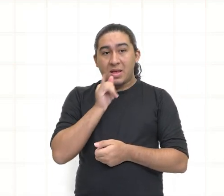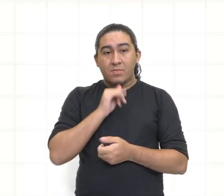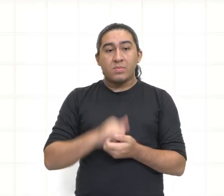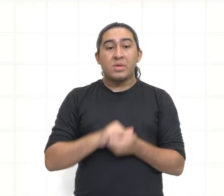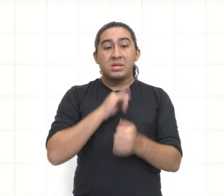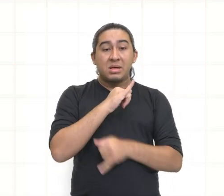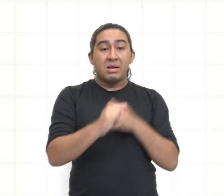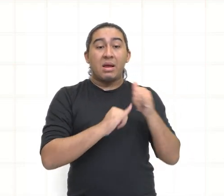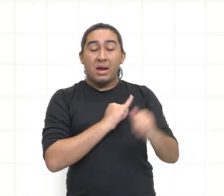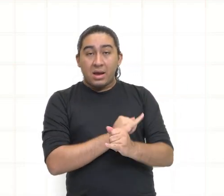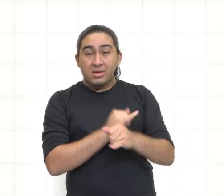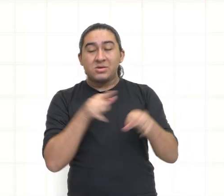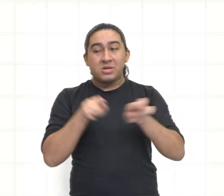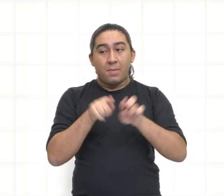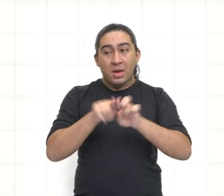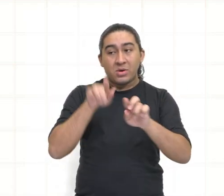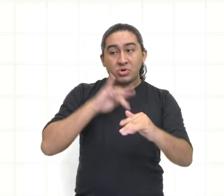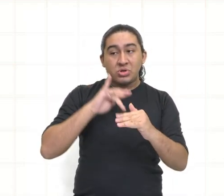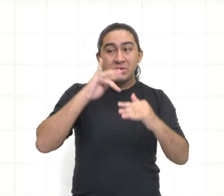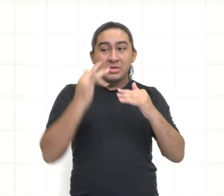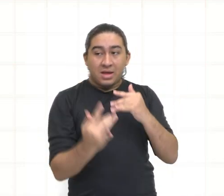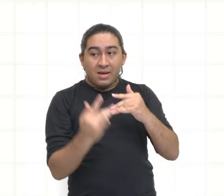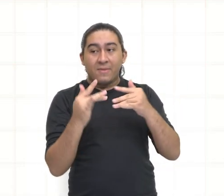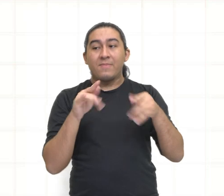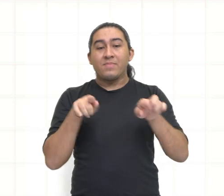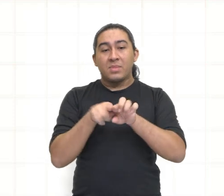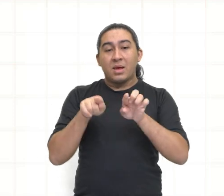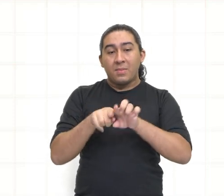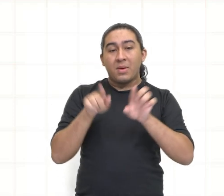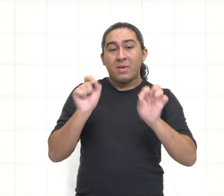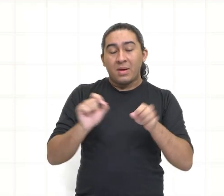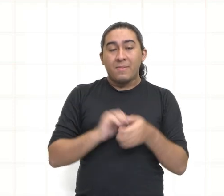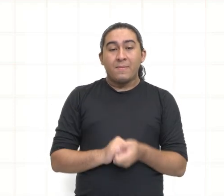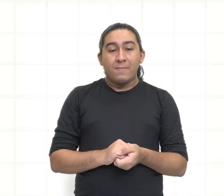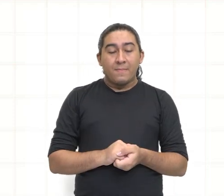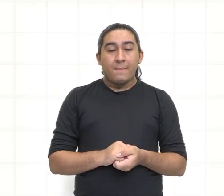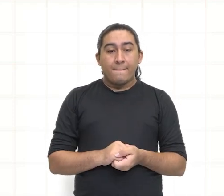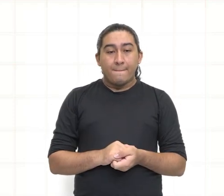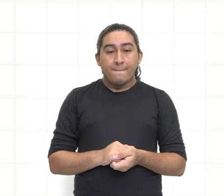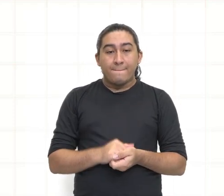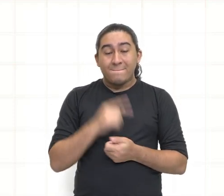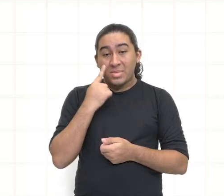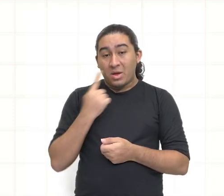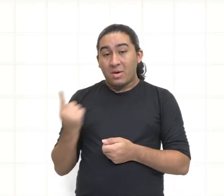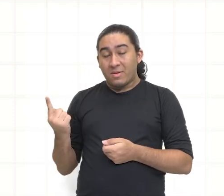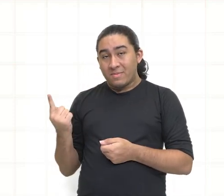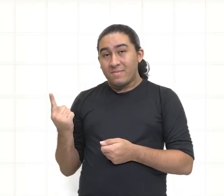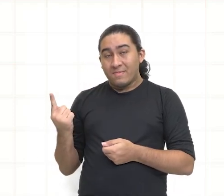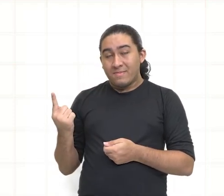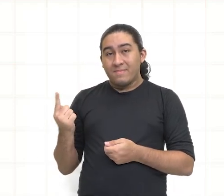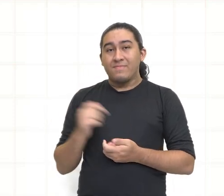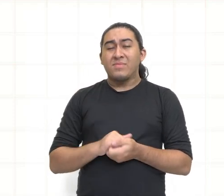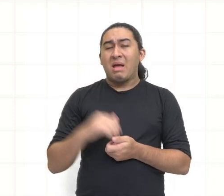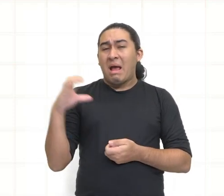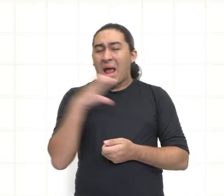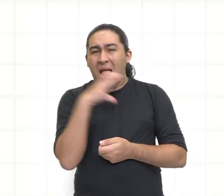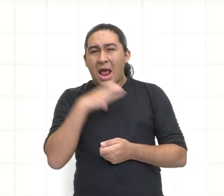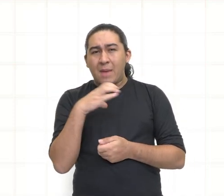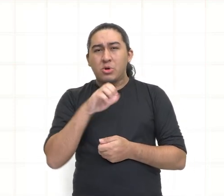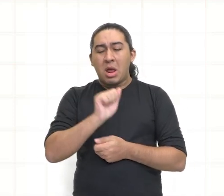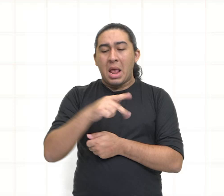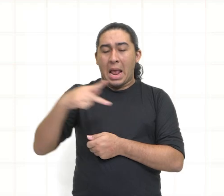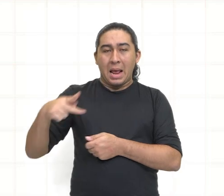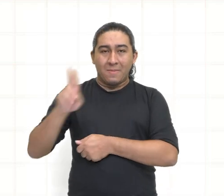exemplo, a internet, as redes sociais, mensageiros instantâneos também estão presentes aqui